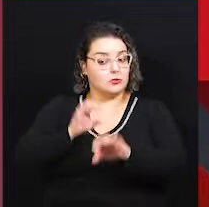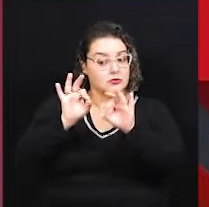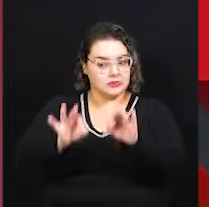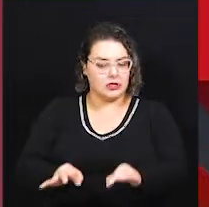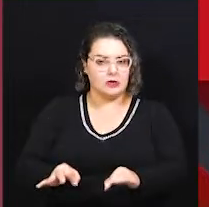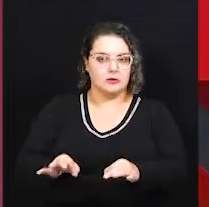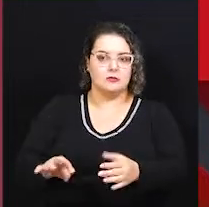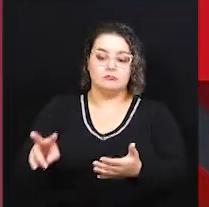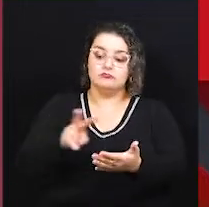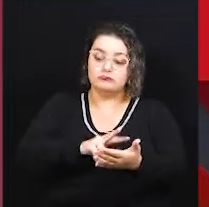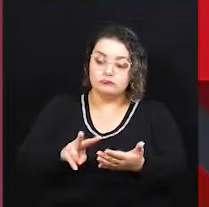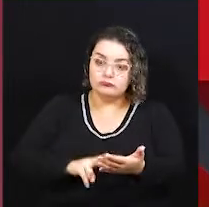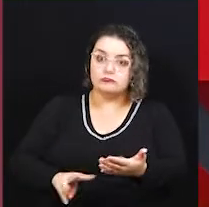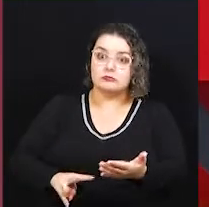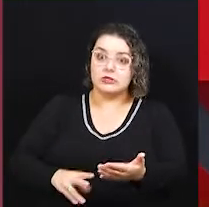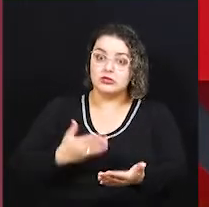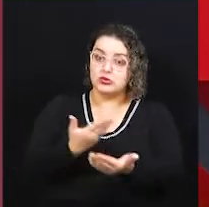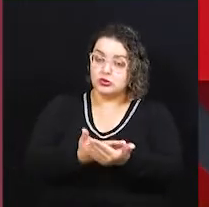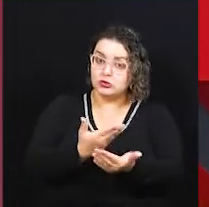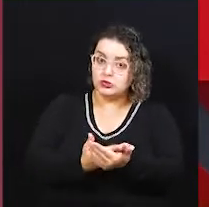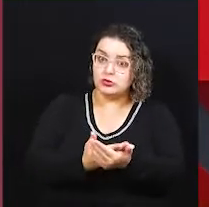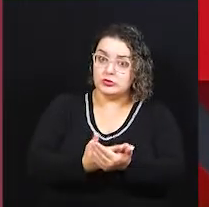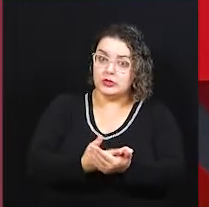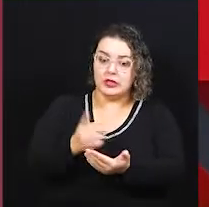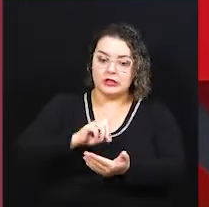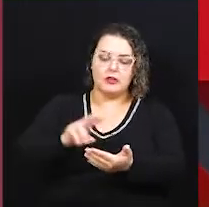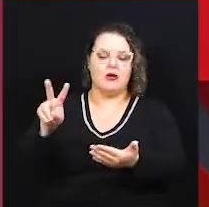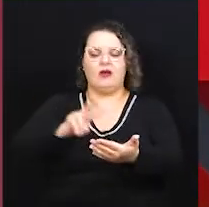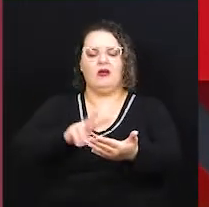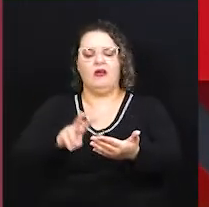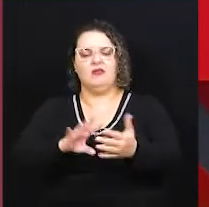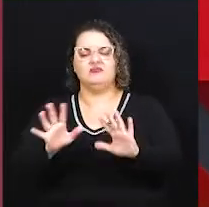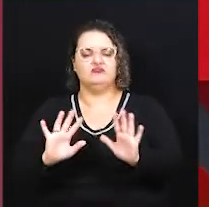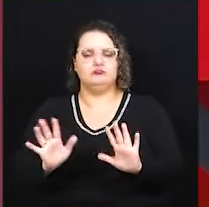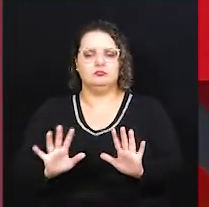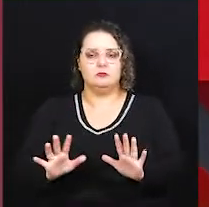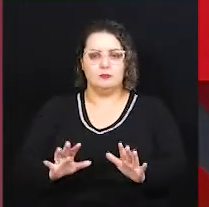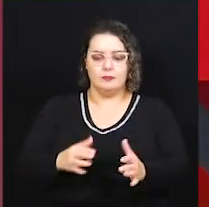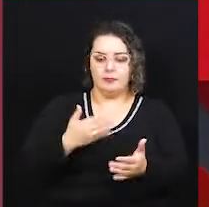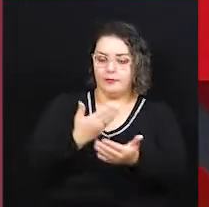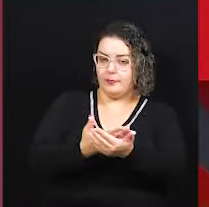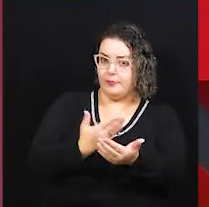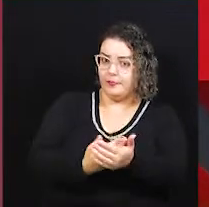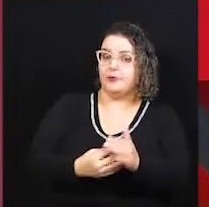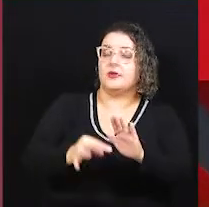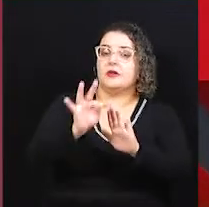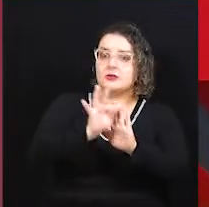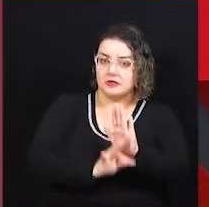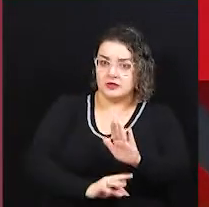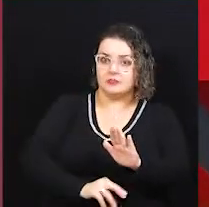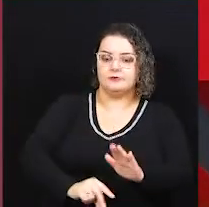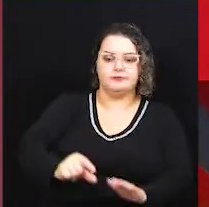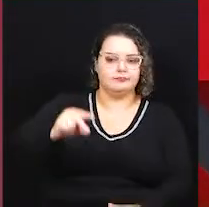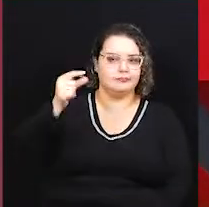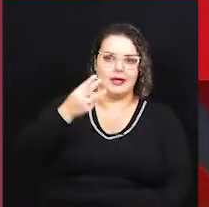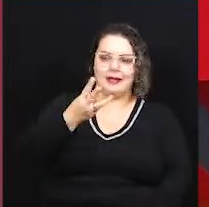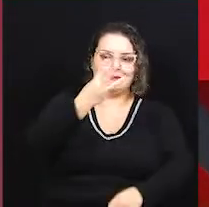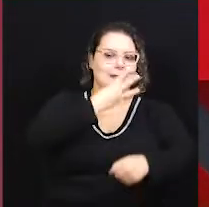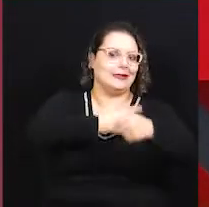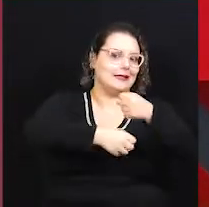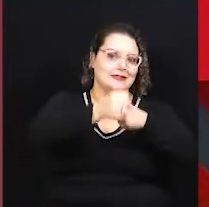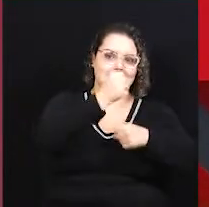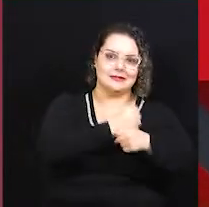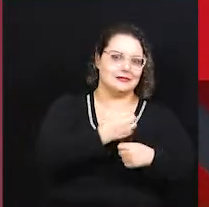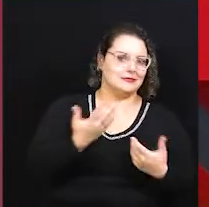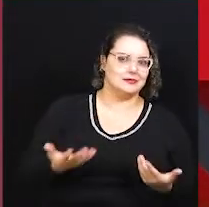para o candidato, ele interagir com a obra e não fazer a leitura superficial. Geralmente são textos que a Unicamp já divulgou há 3